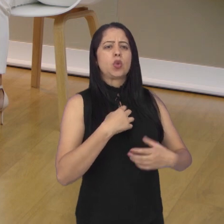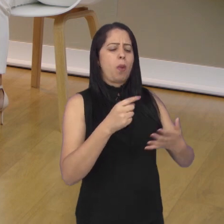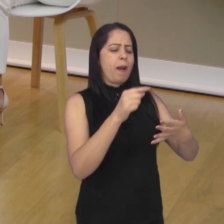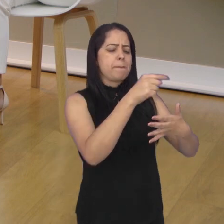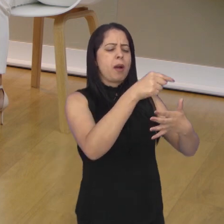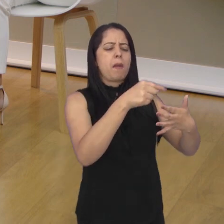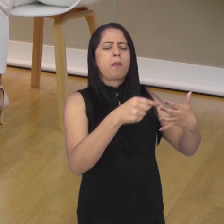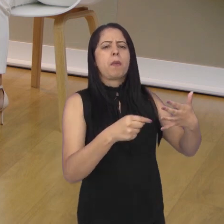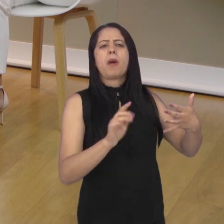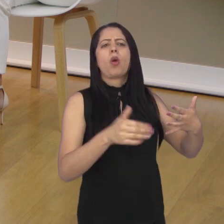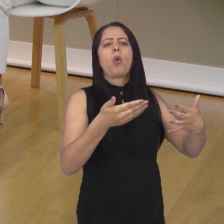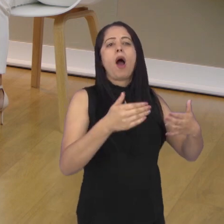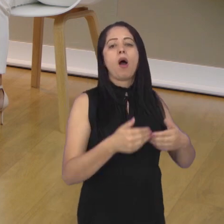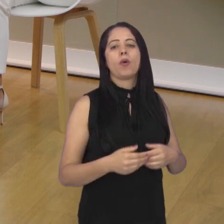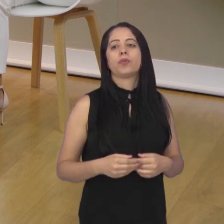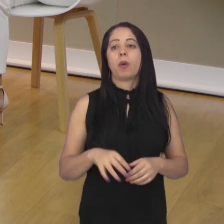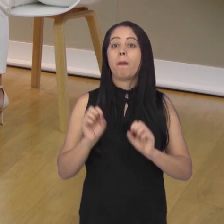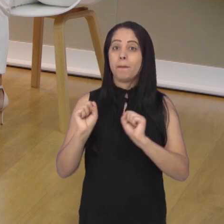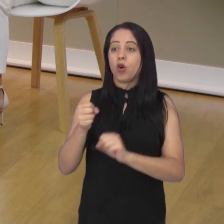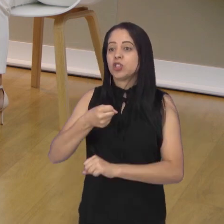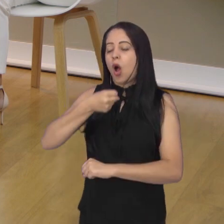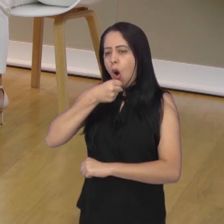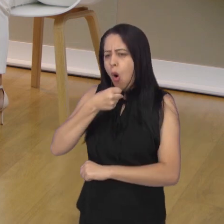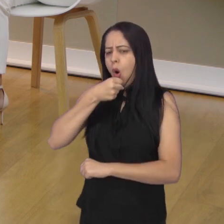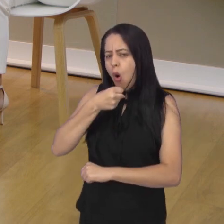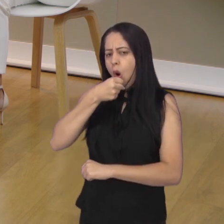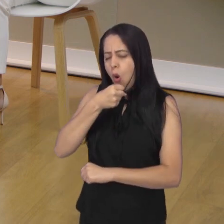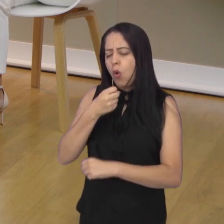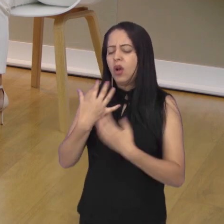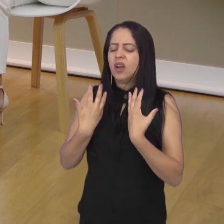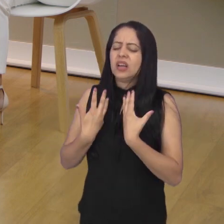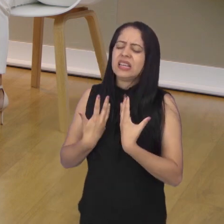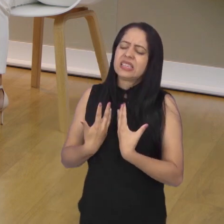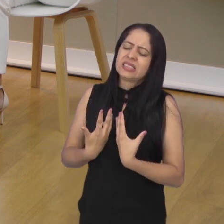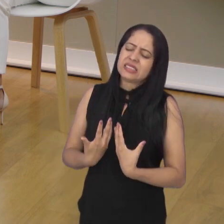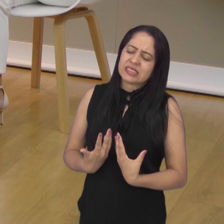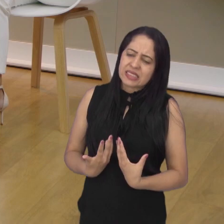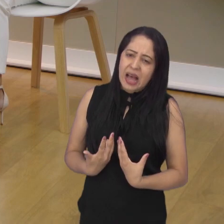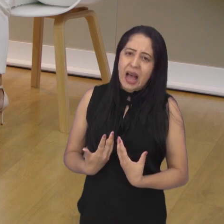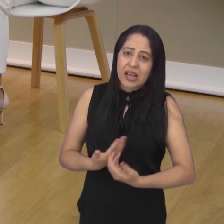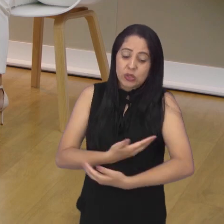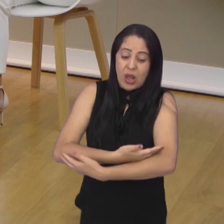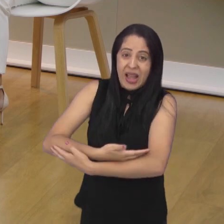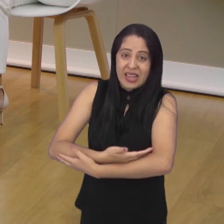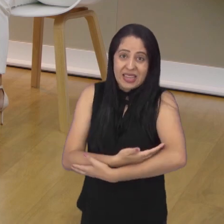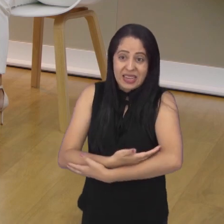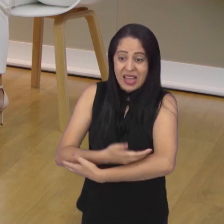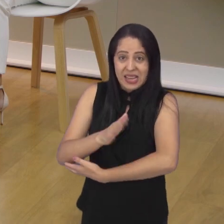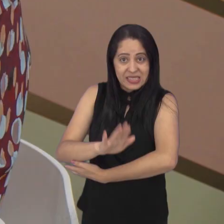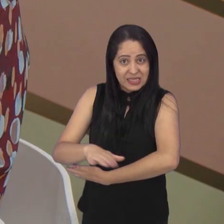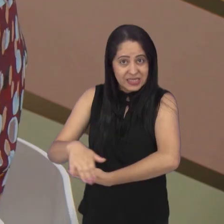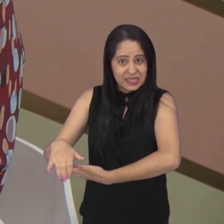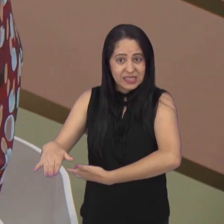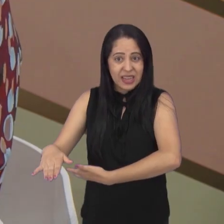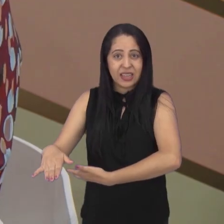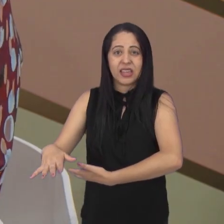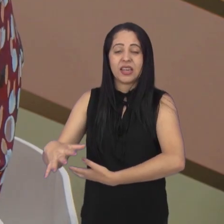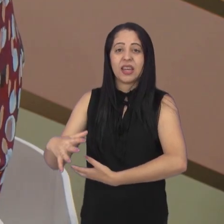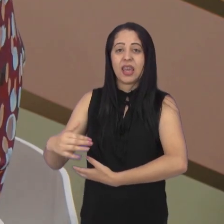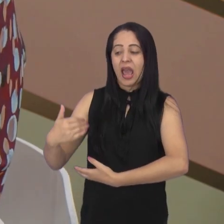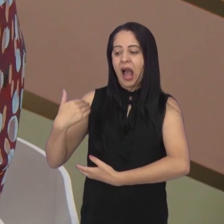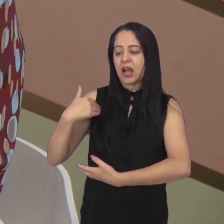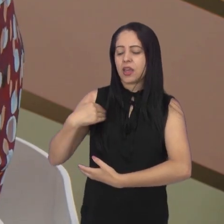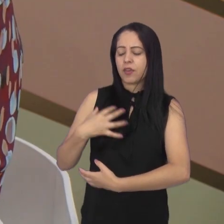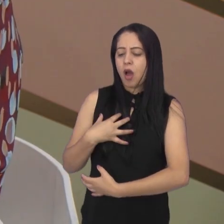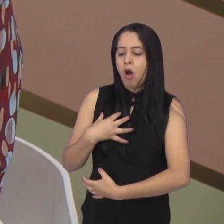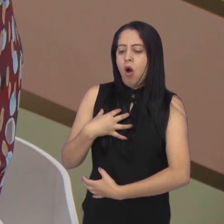que tem asma? Eu posso ter ali a tosse, o cansaço, a criança, o bebê ou a criança pequena, ela tem muito chiado no peito,